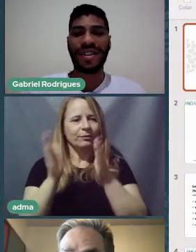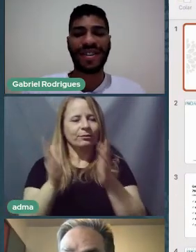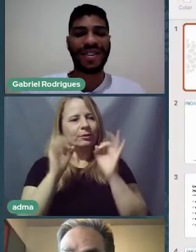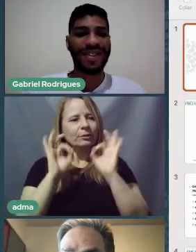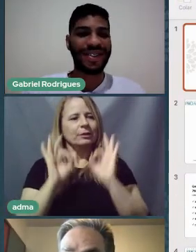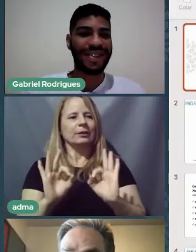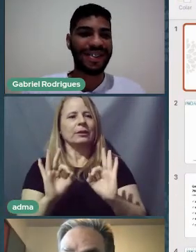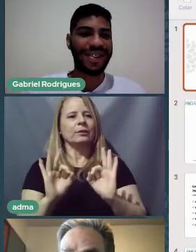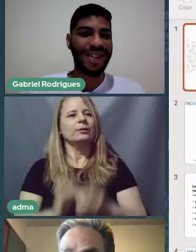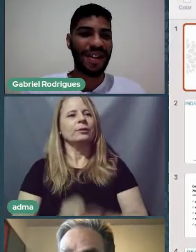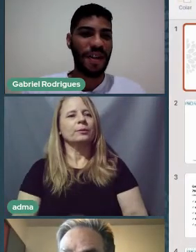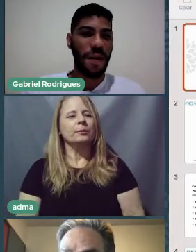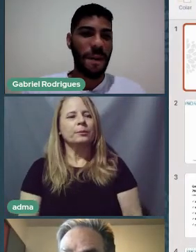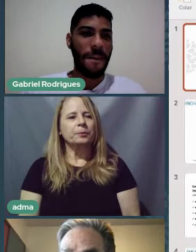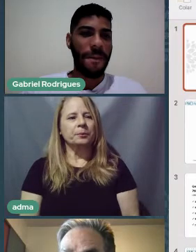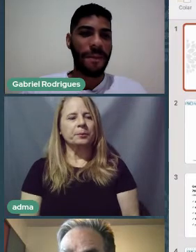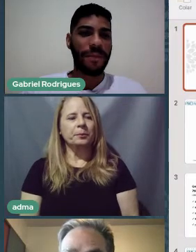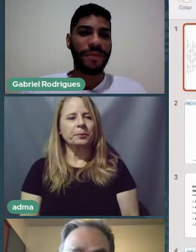tela cheia.